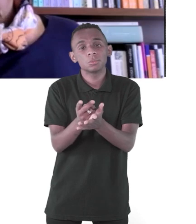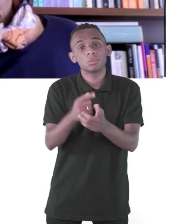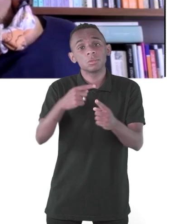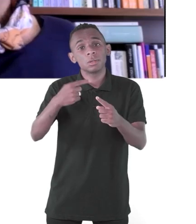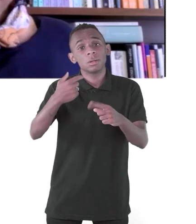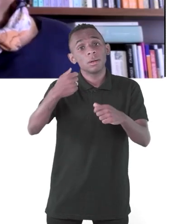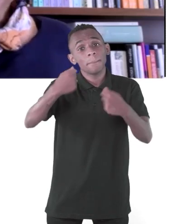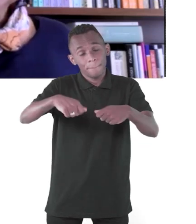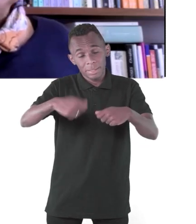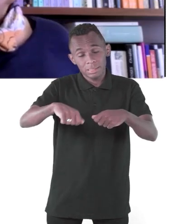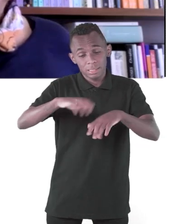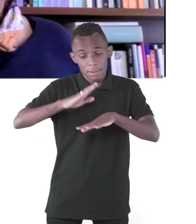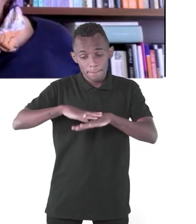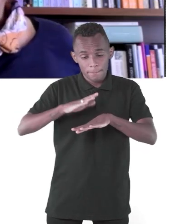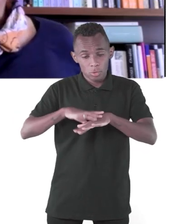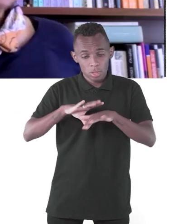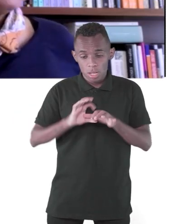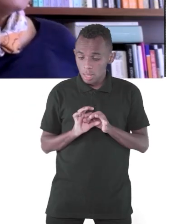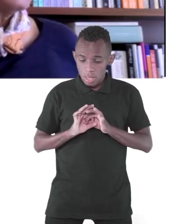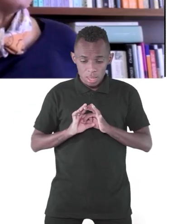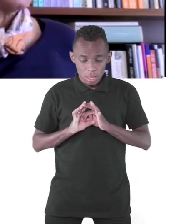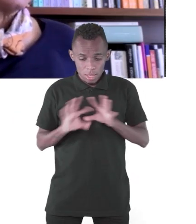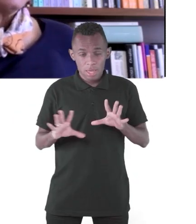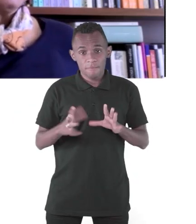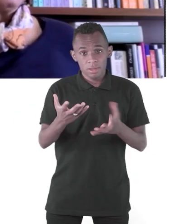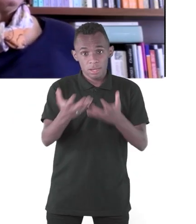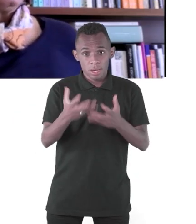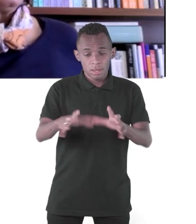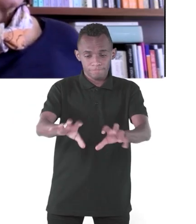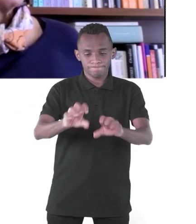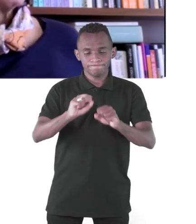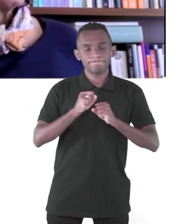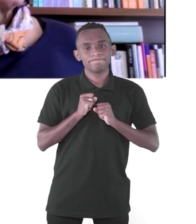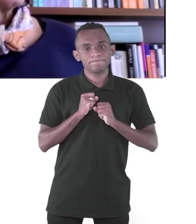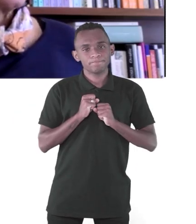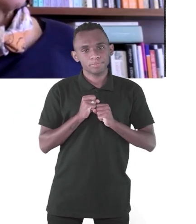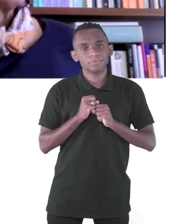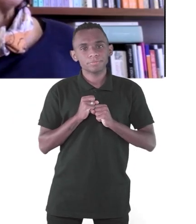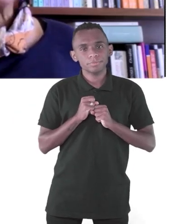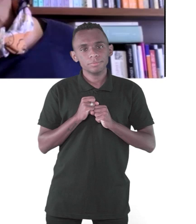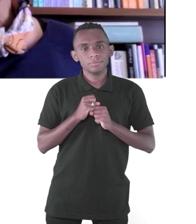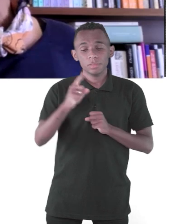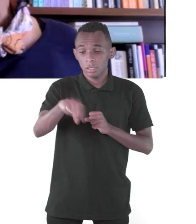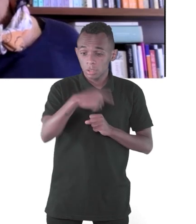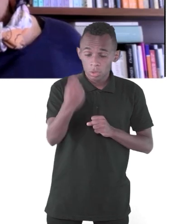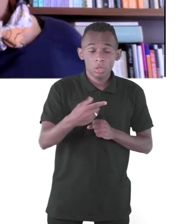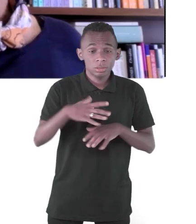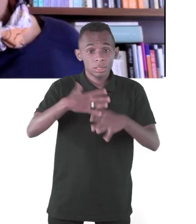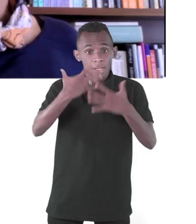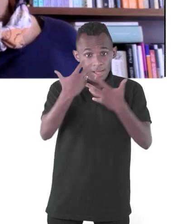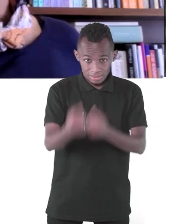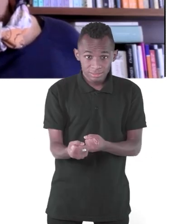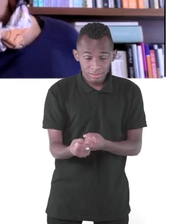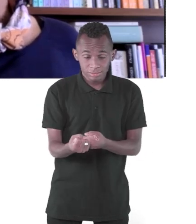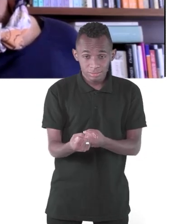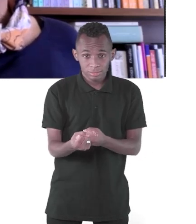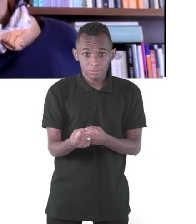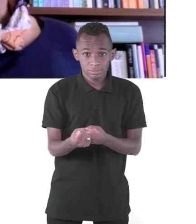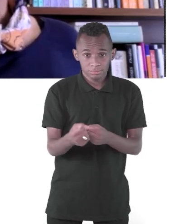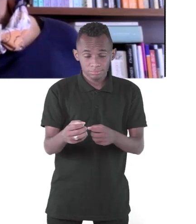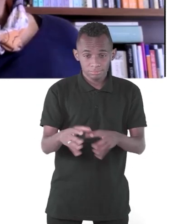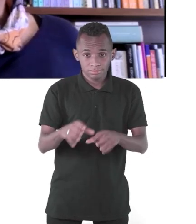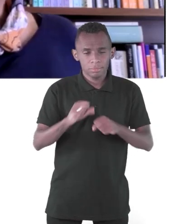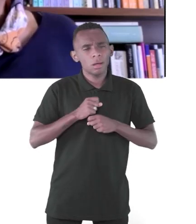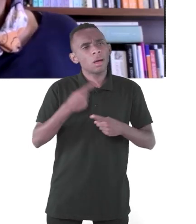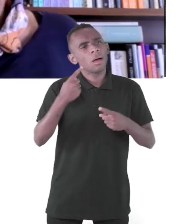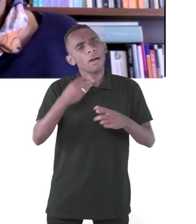permeável. Exato, é exatamente isso. E a gente se permitindo, a vida fica